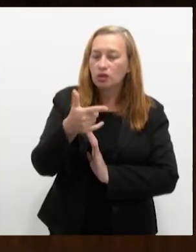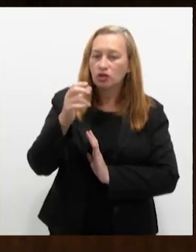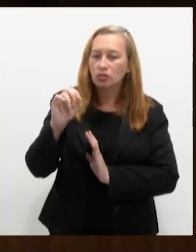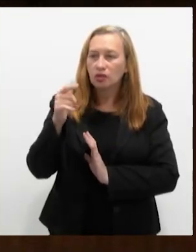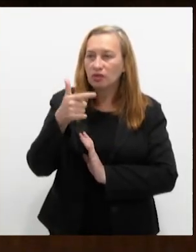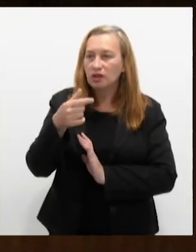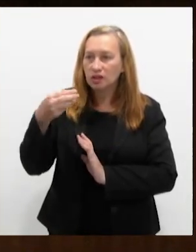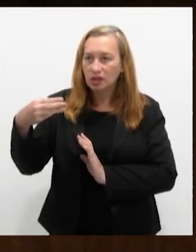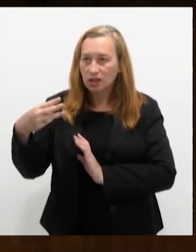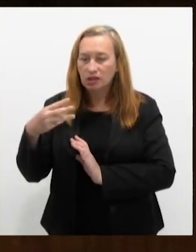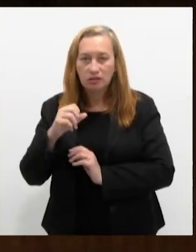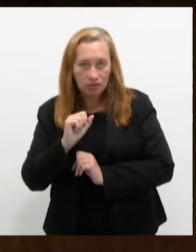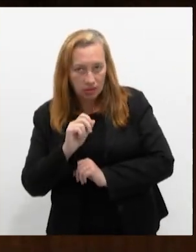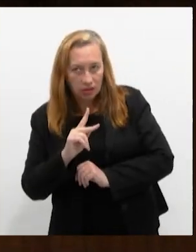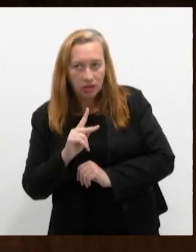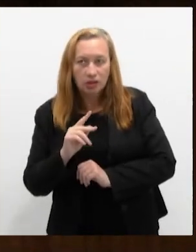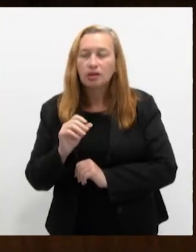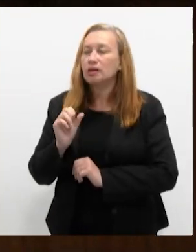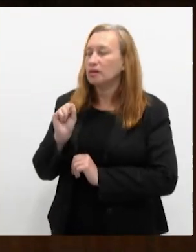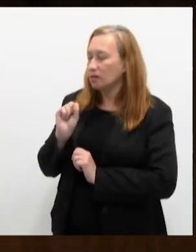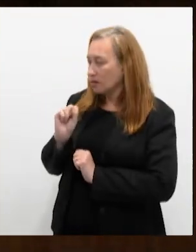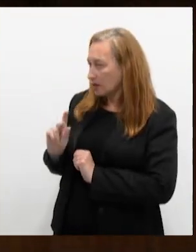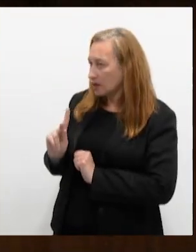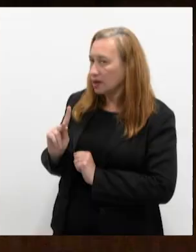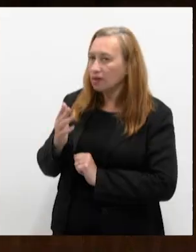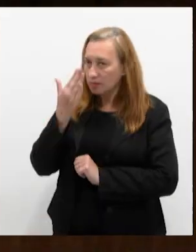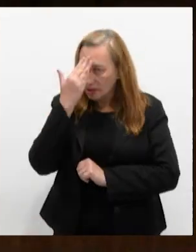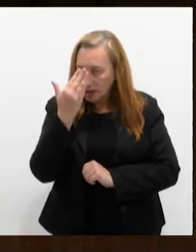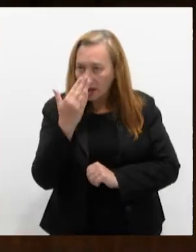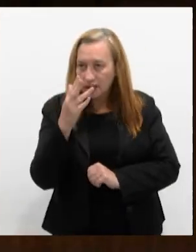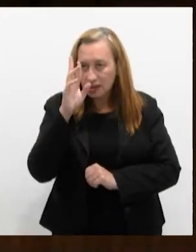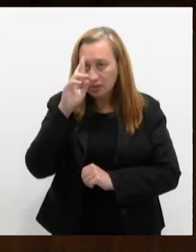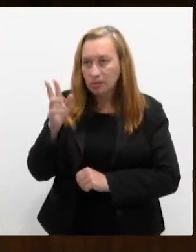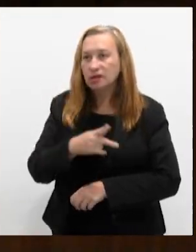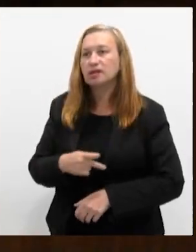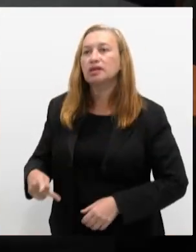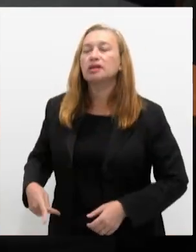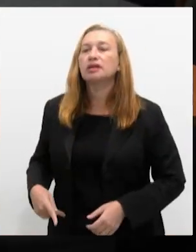66-2023, tá? Ok, 66-2023. Muito obrigado aí, presidente.